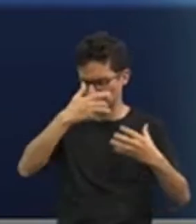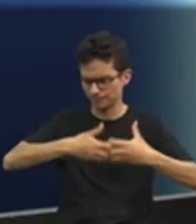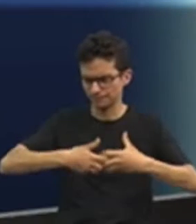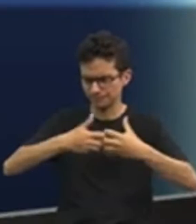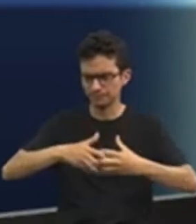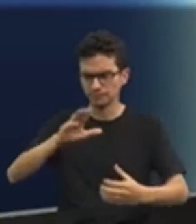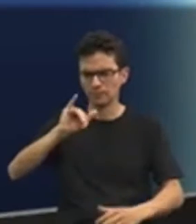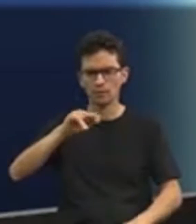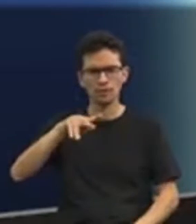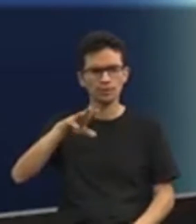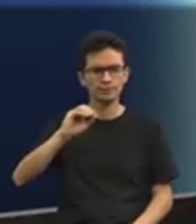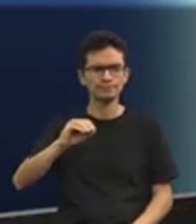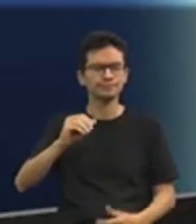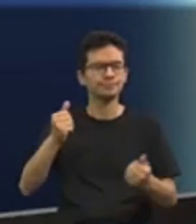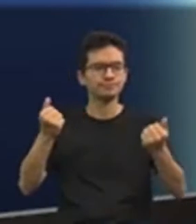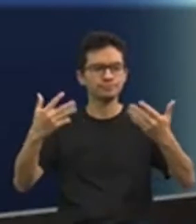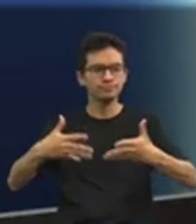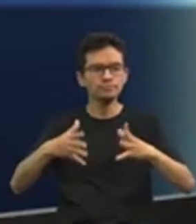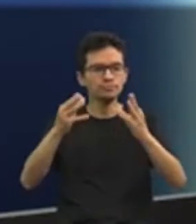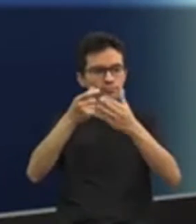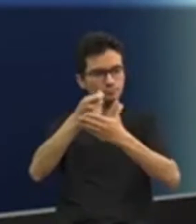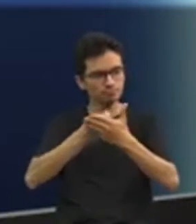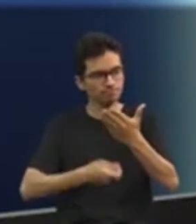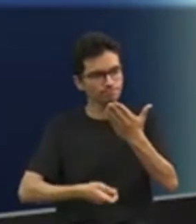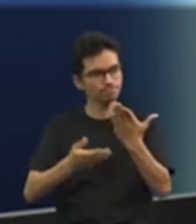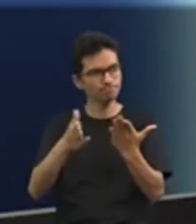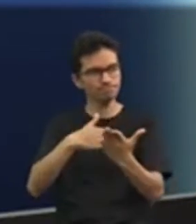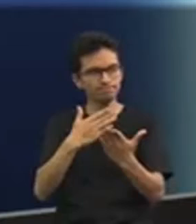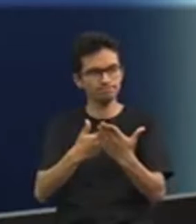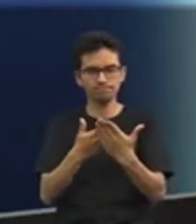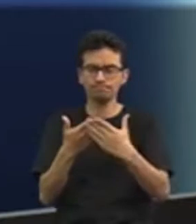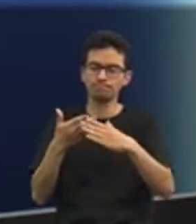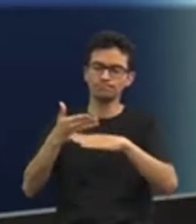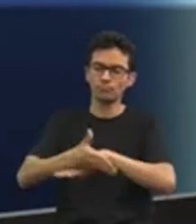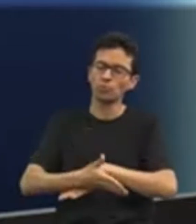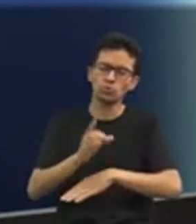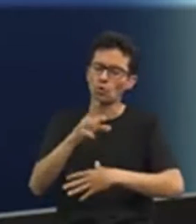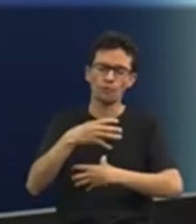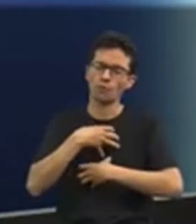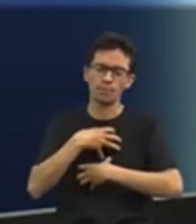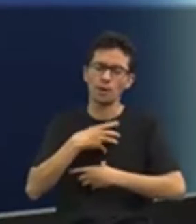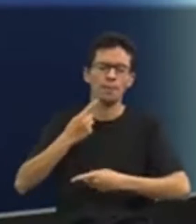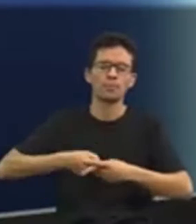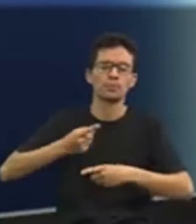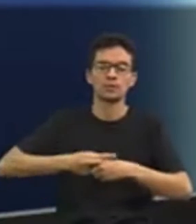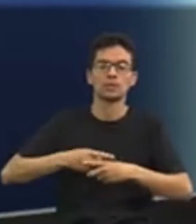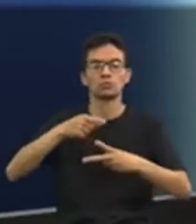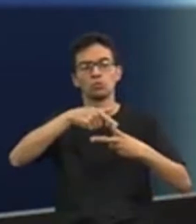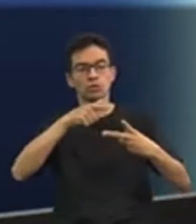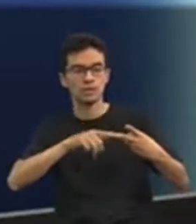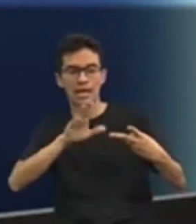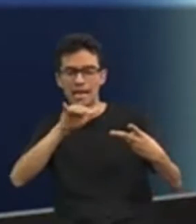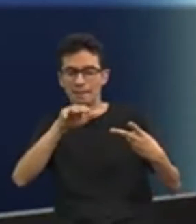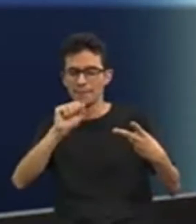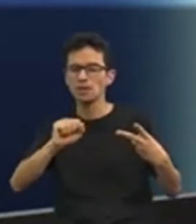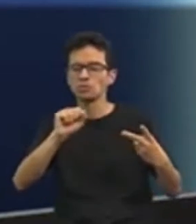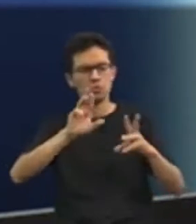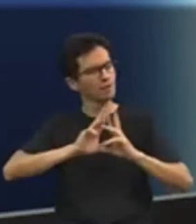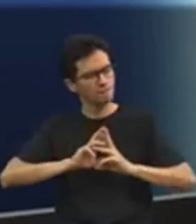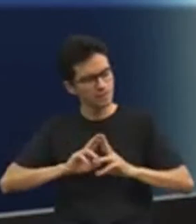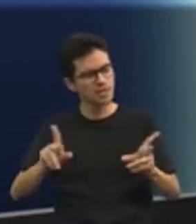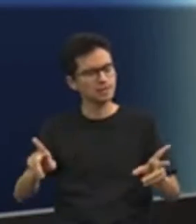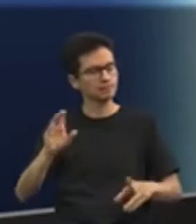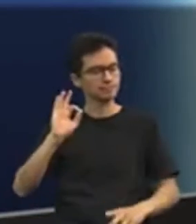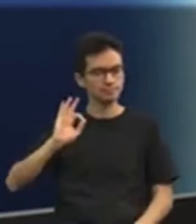Antônio Cândido ele fala ah o conteúdo de uma obra literária sua tua por causa da forma aqui eu tenho dois elementos